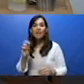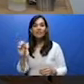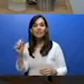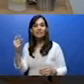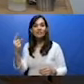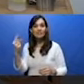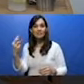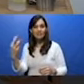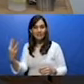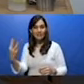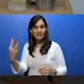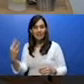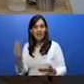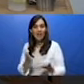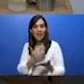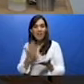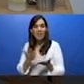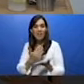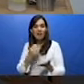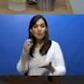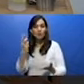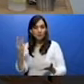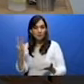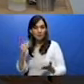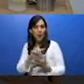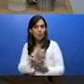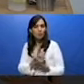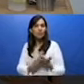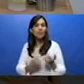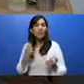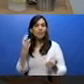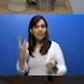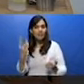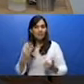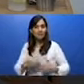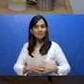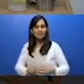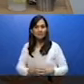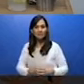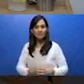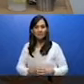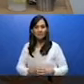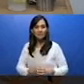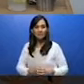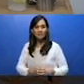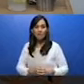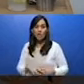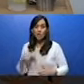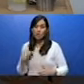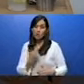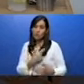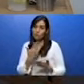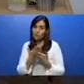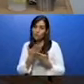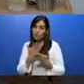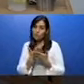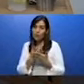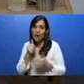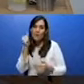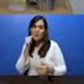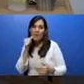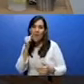tá? Caderno 3, viu, crianças? Que nós estamos estudando sobre uma mulher do